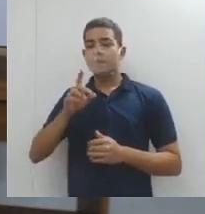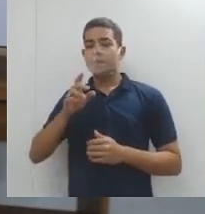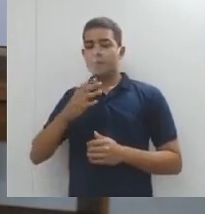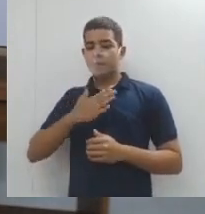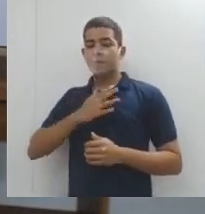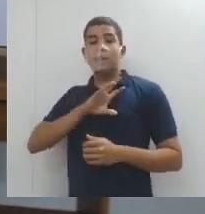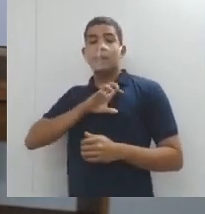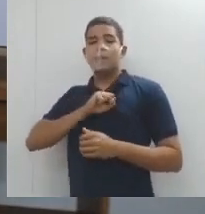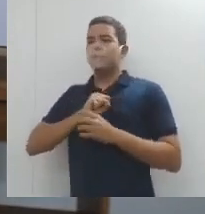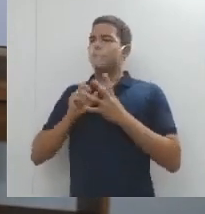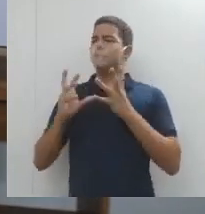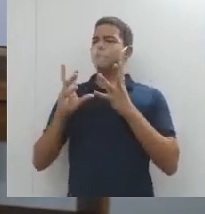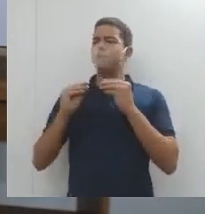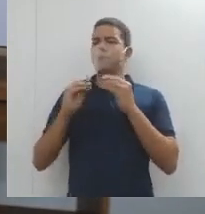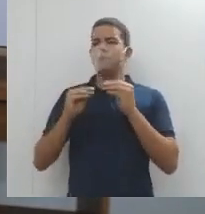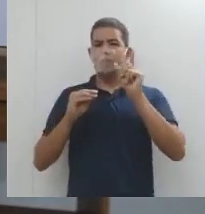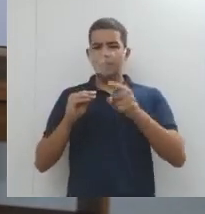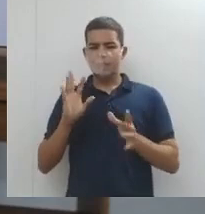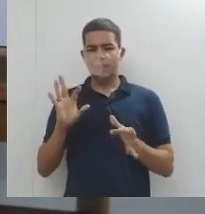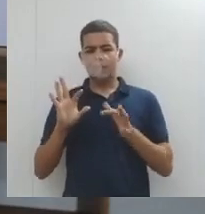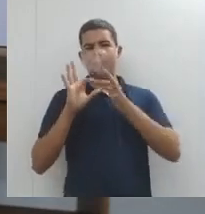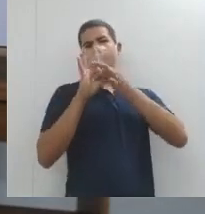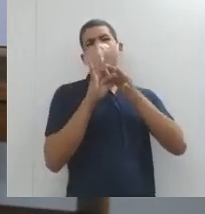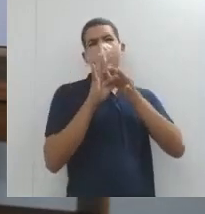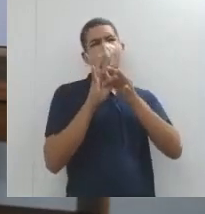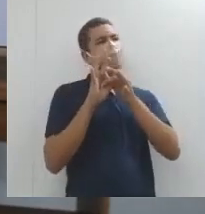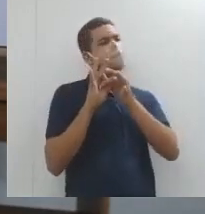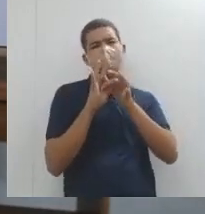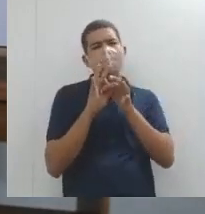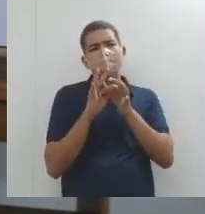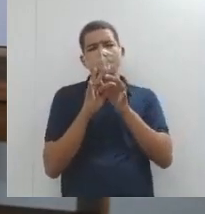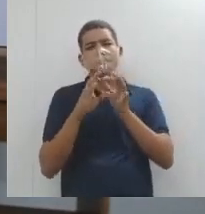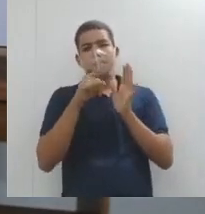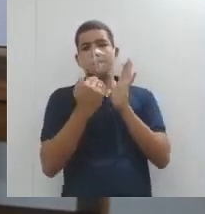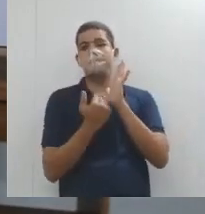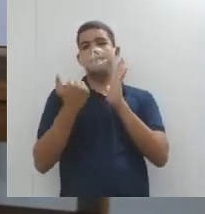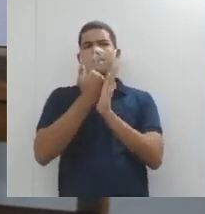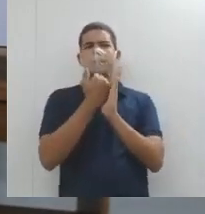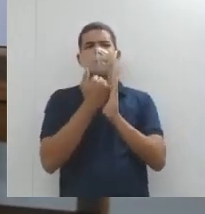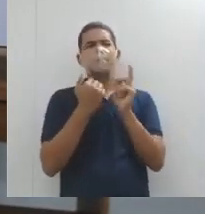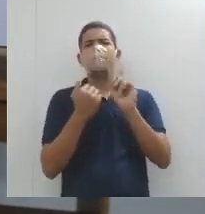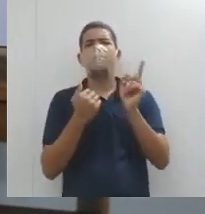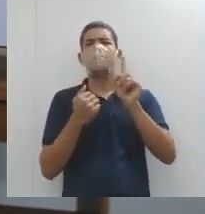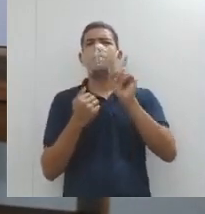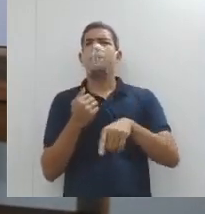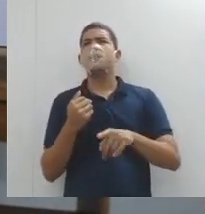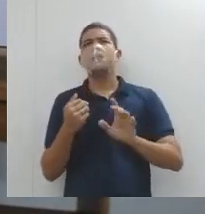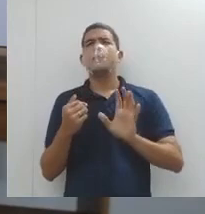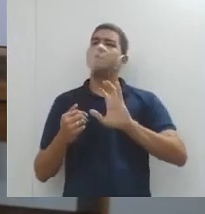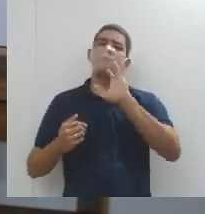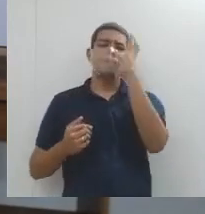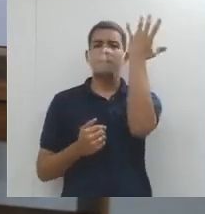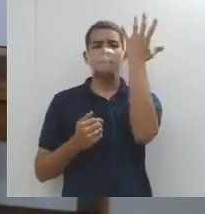não é complemento, não, gente. Esse muito, ele é, na verdade, uma circunstância para o